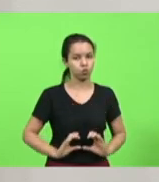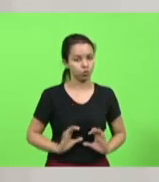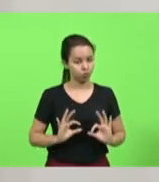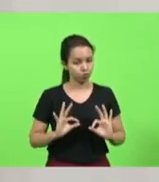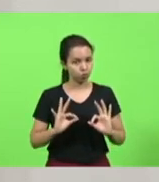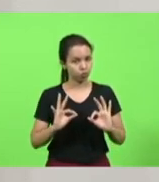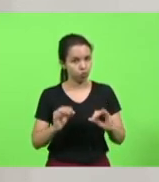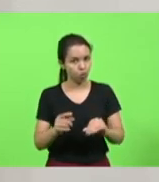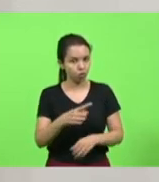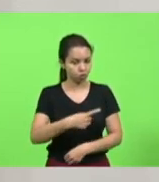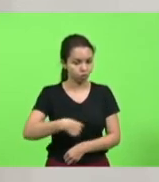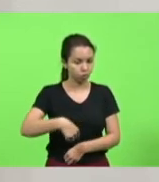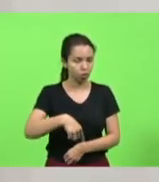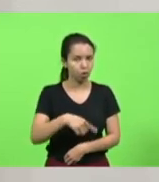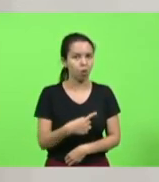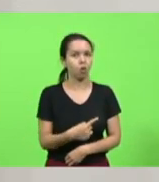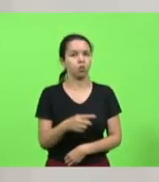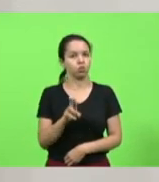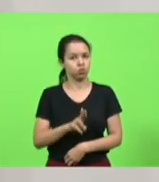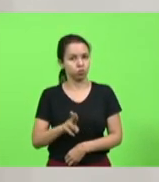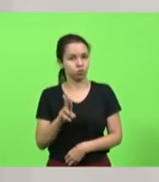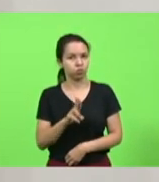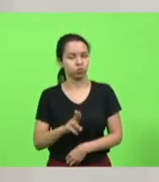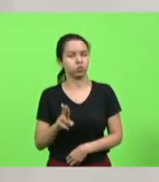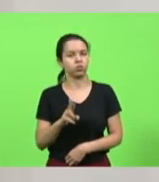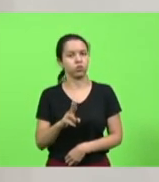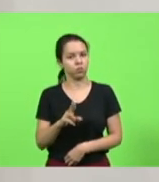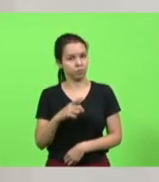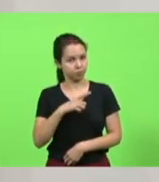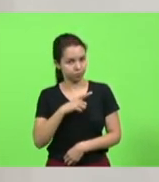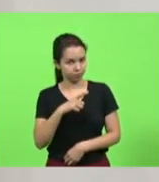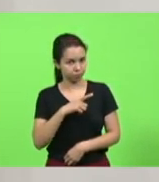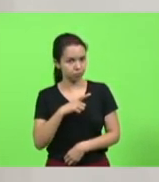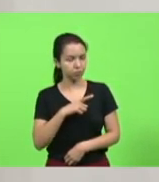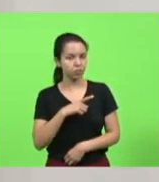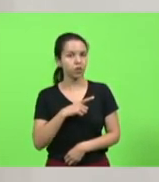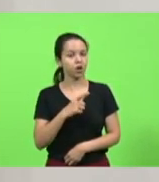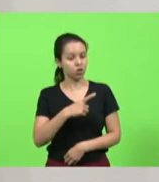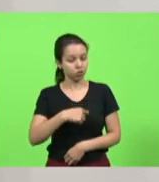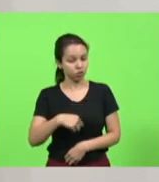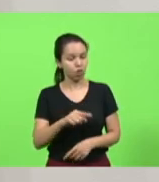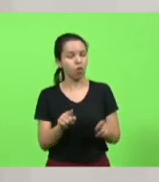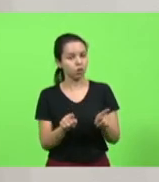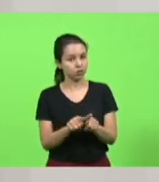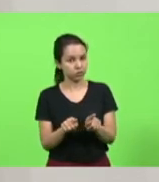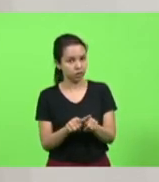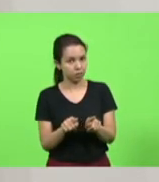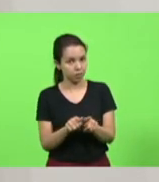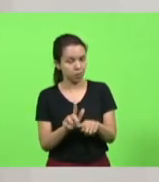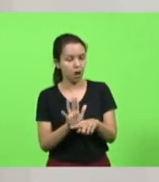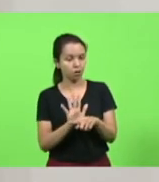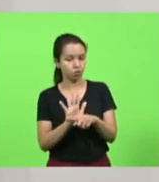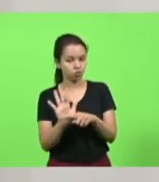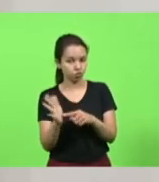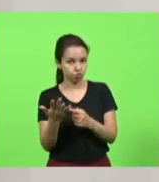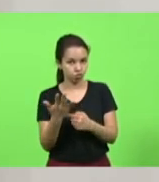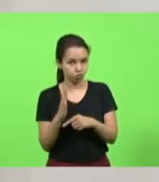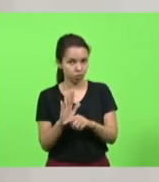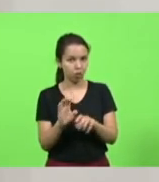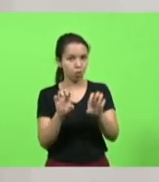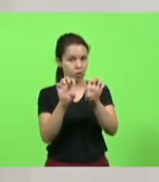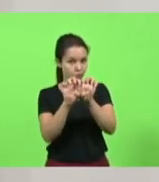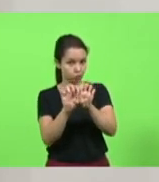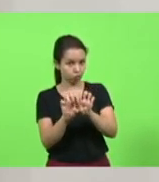somos consumidores, de alguma forma ou de outra, e para que também possamos contribuir e colaborar com a estrutura